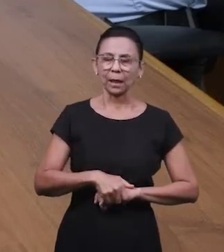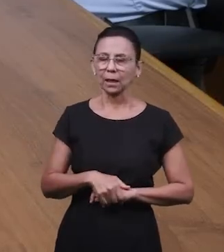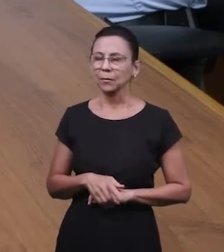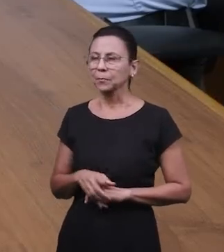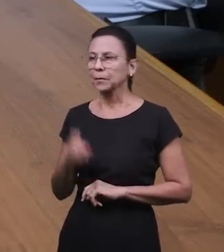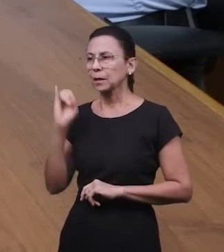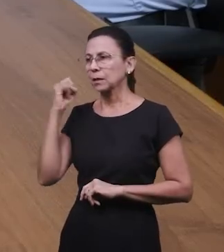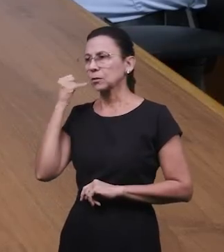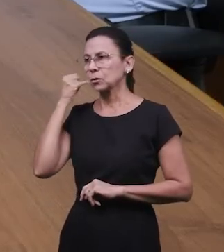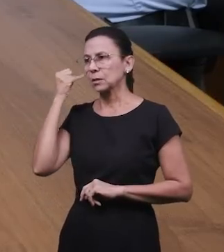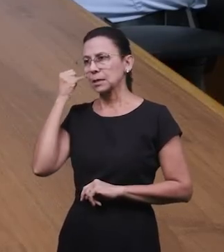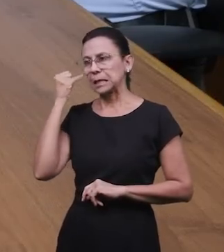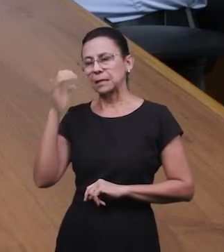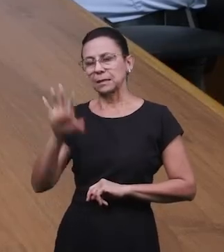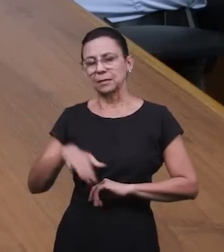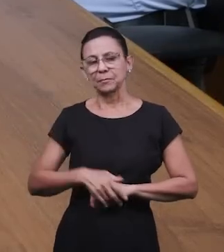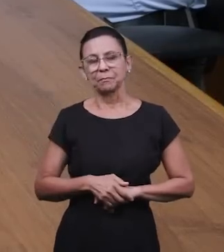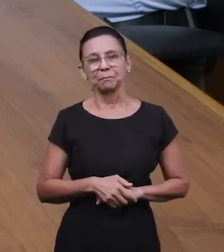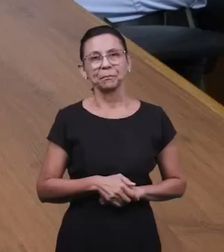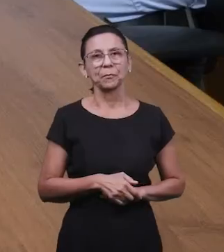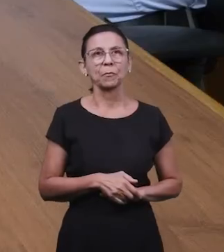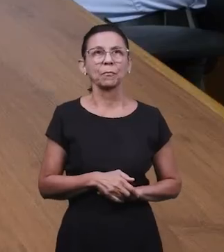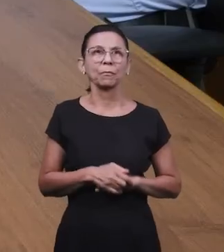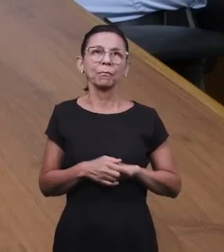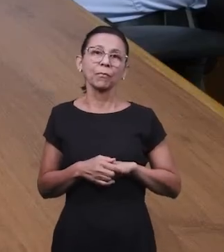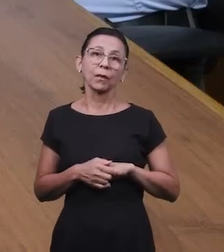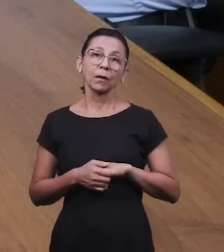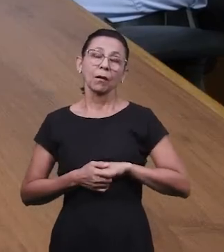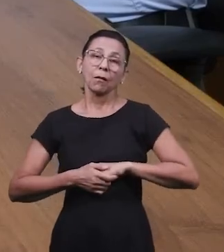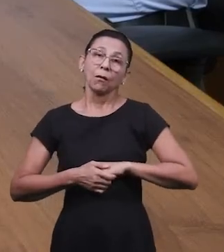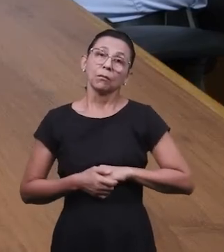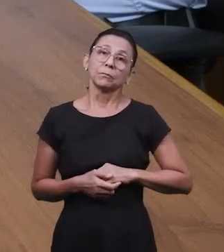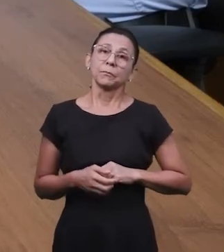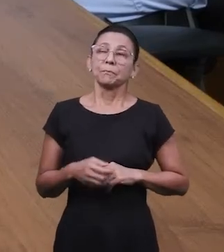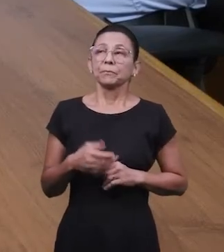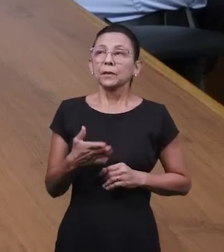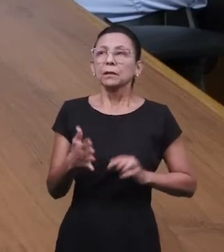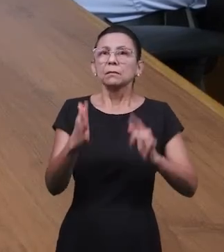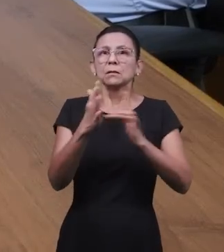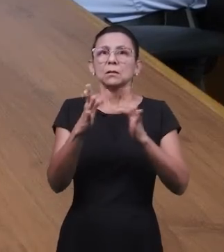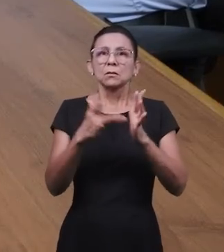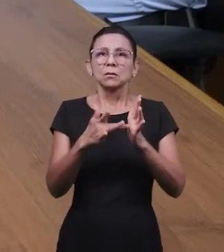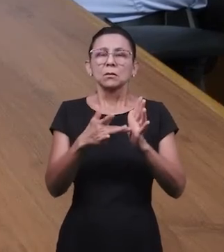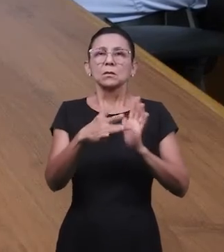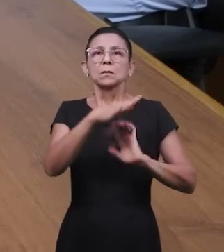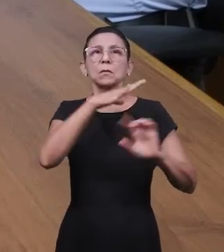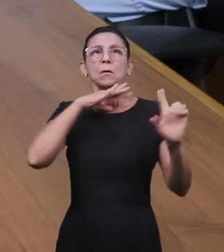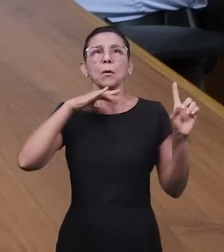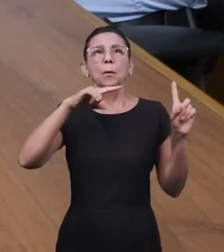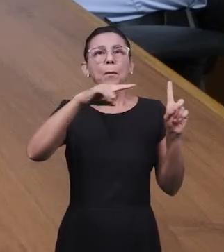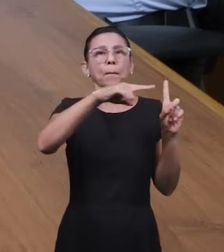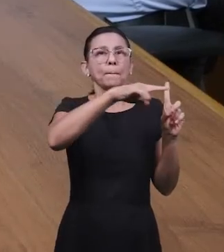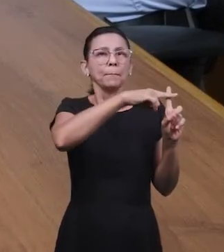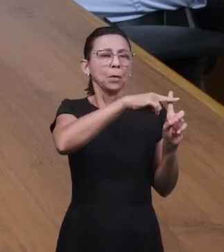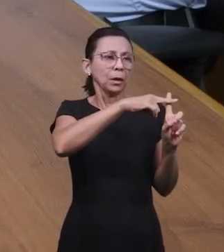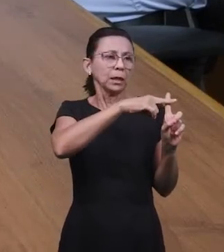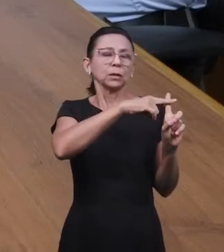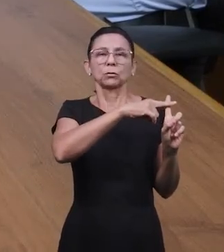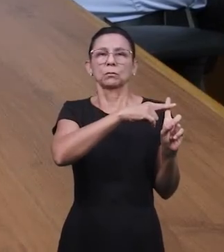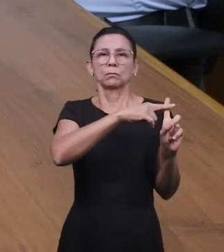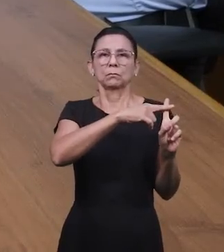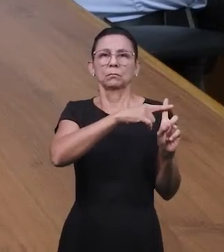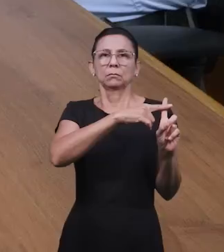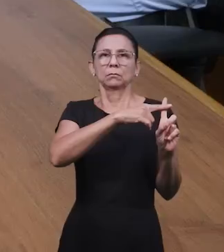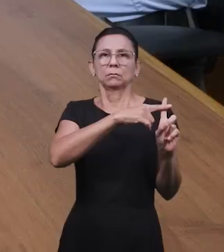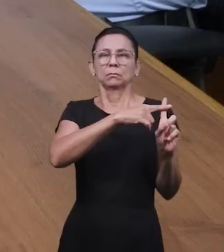se Jesus tivesse morrido, nós tínhamos uma linda história para contar, de um mártir, de um herói, mas o Evangelho é muito